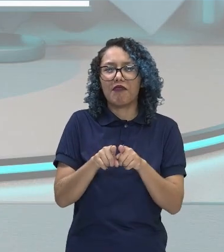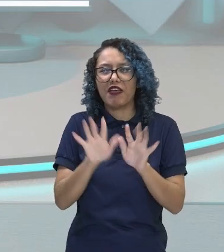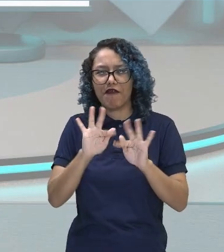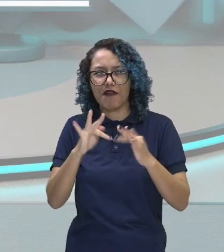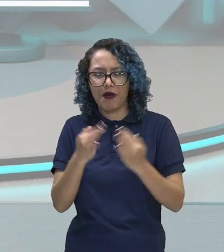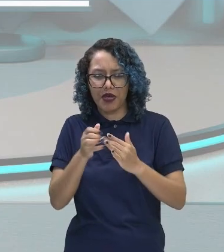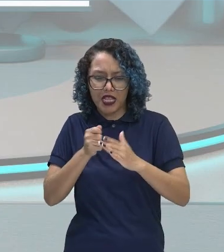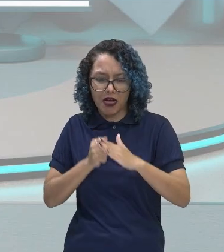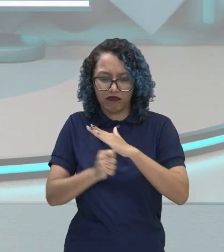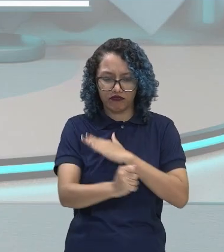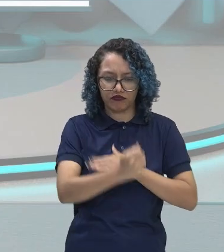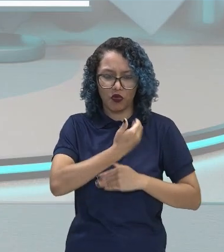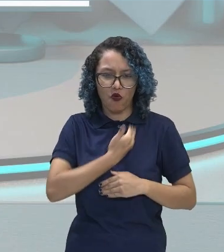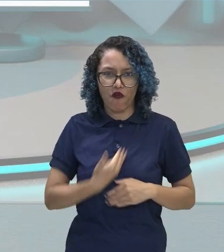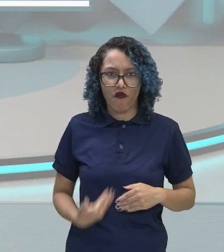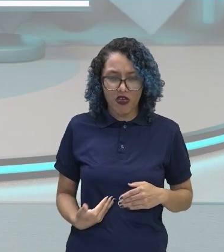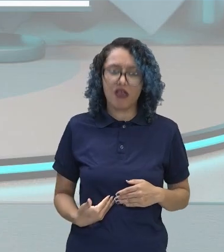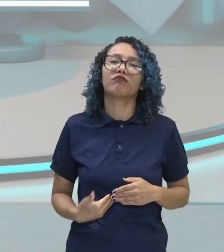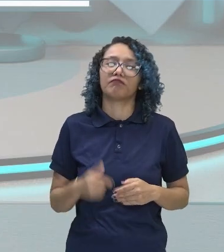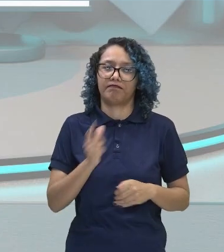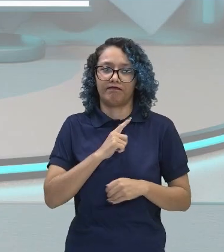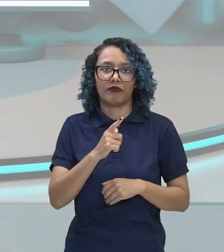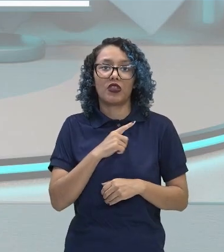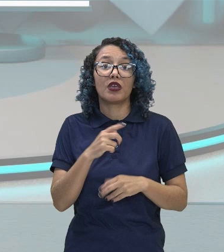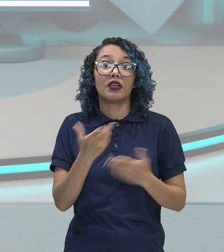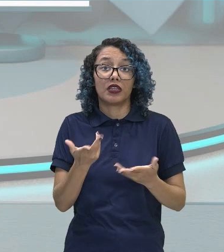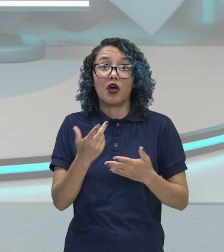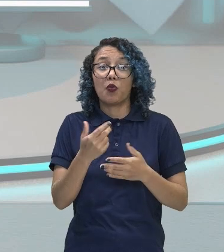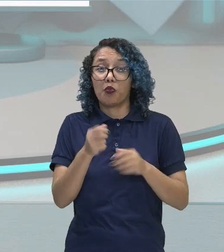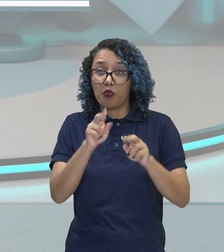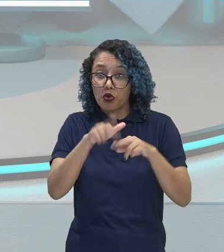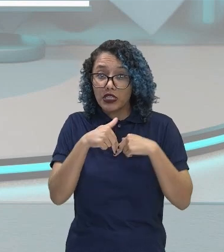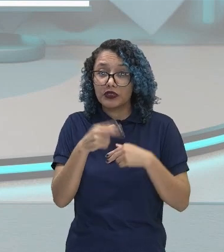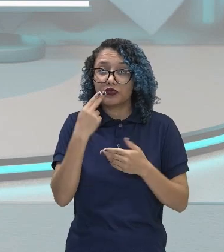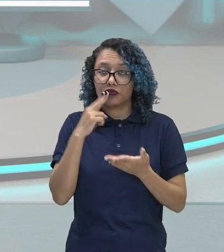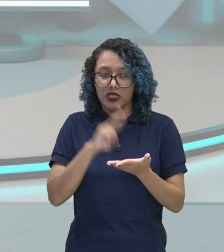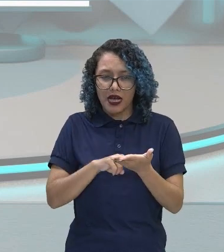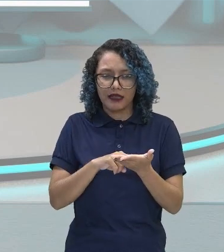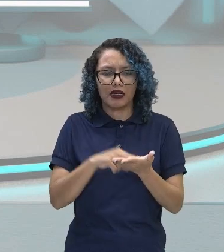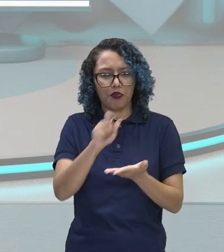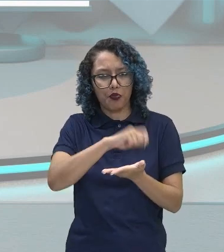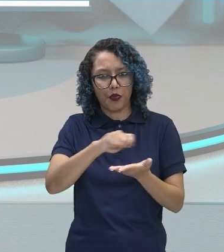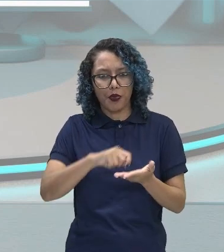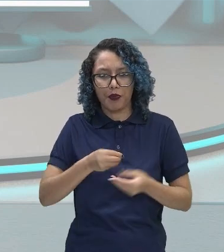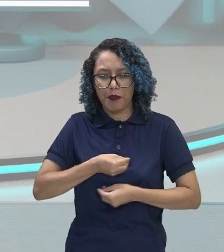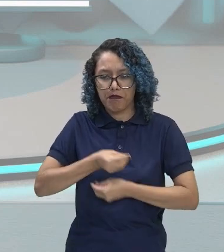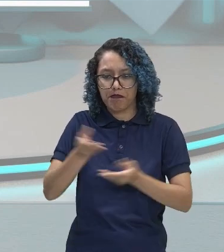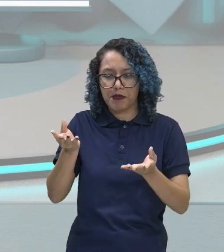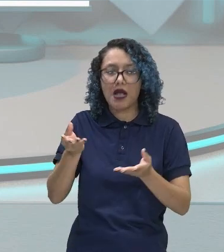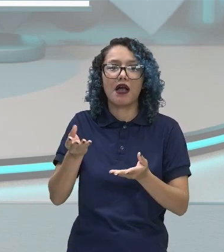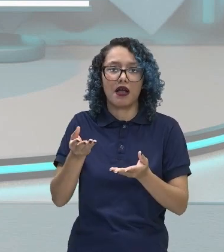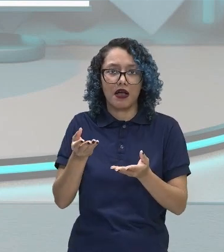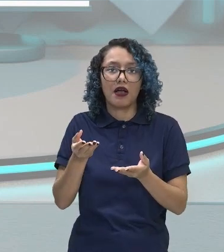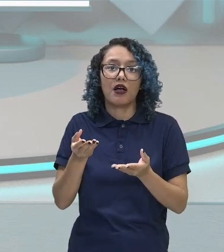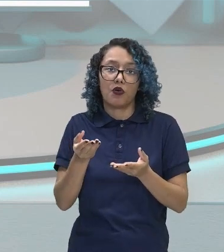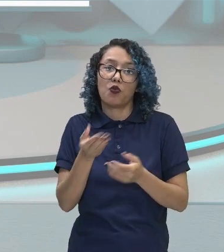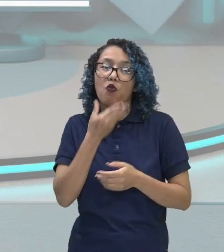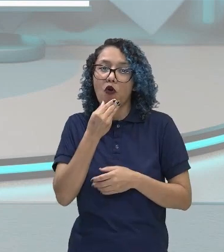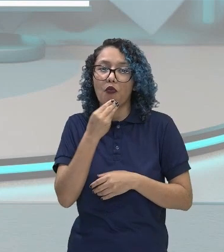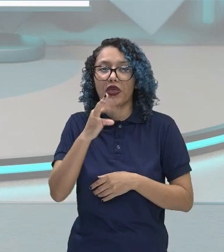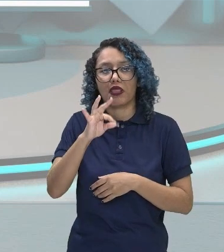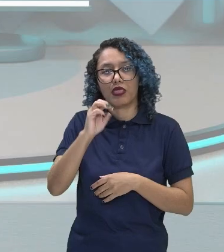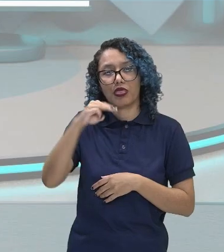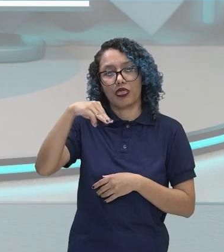nepotismo. Então, eles escreviam cartas uns aos outros, tanto Tomás Antônio Gonzaga,